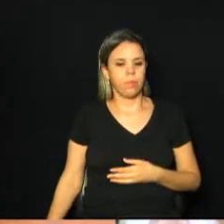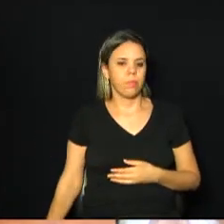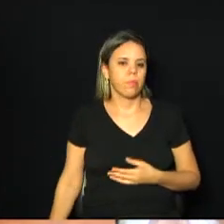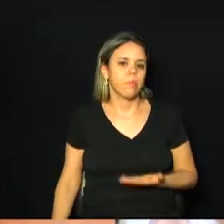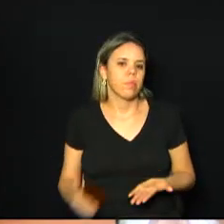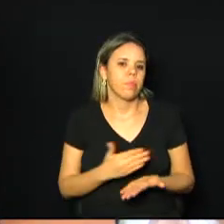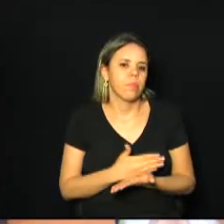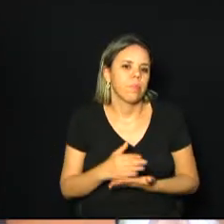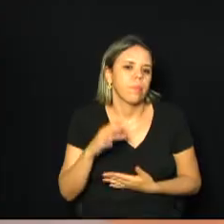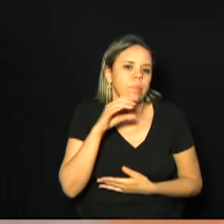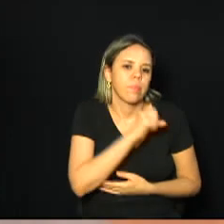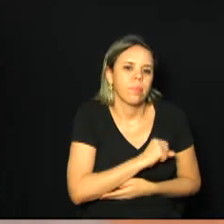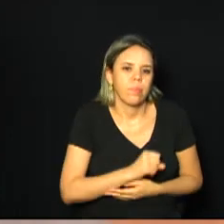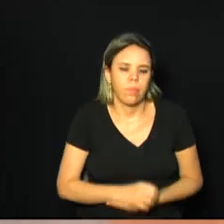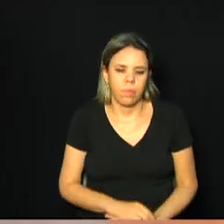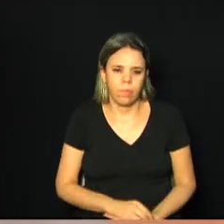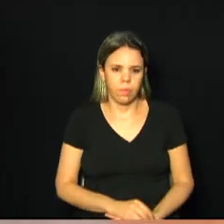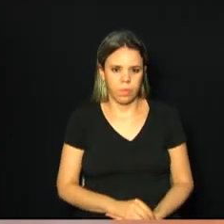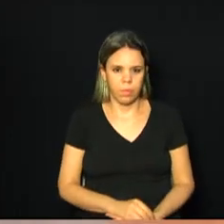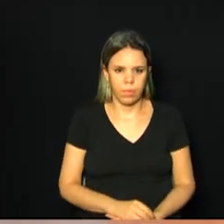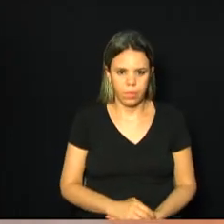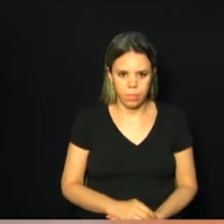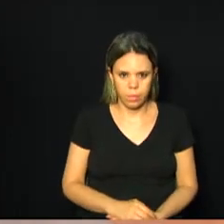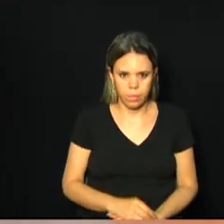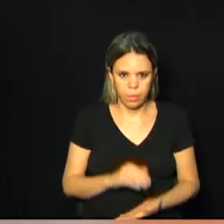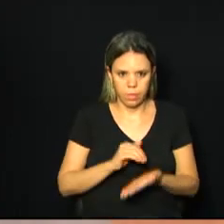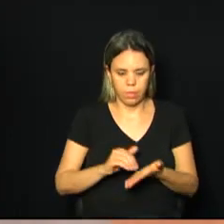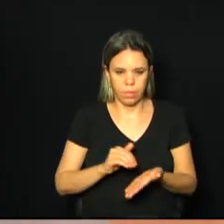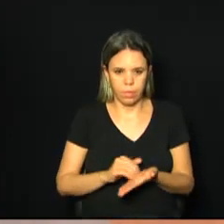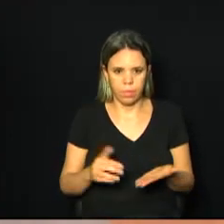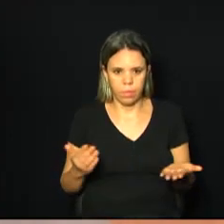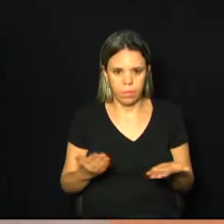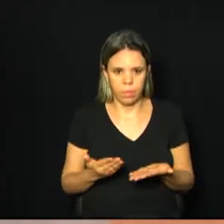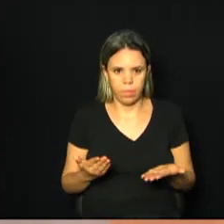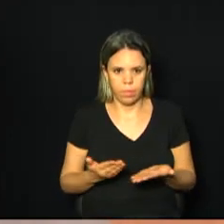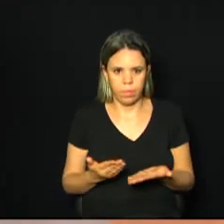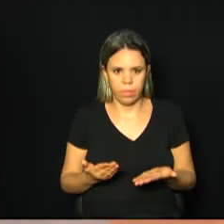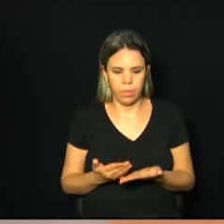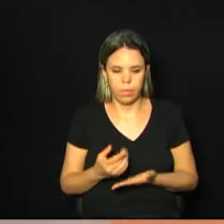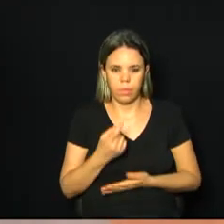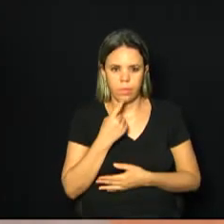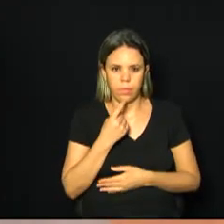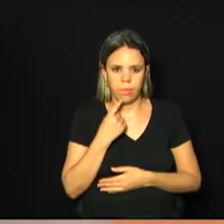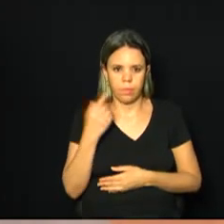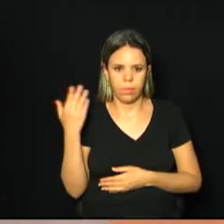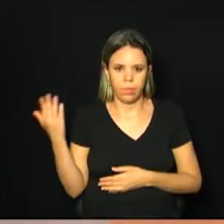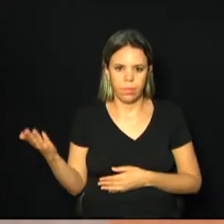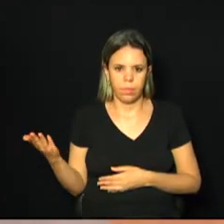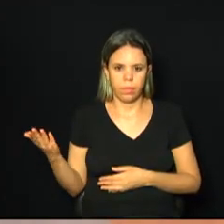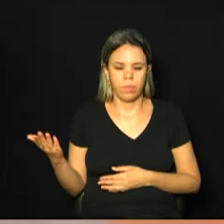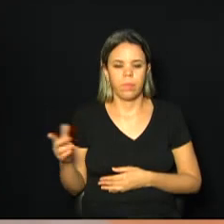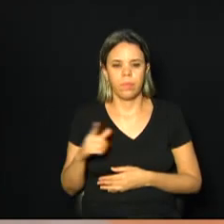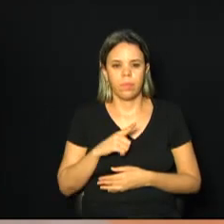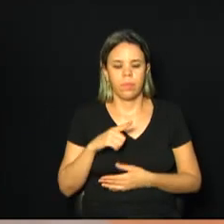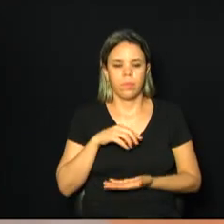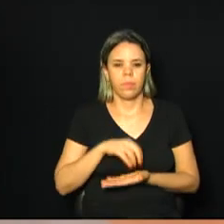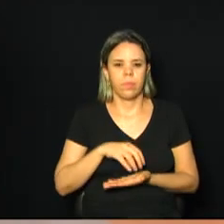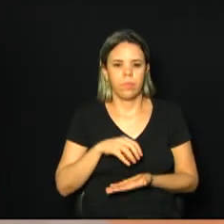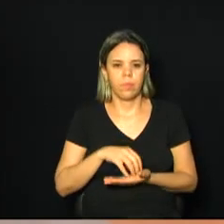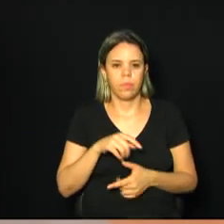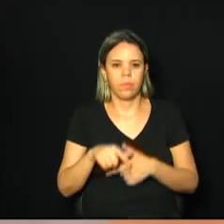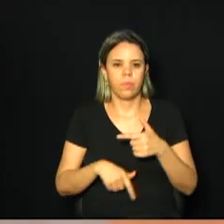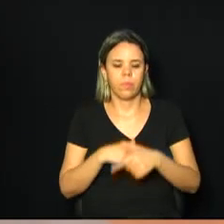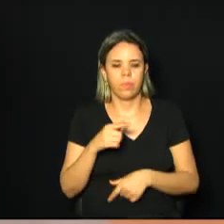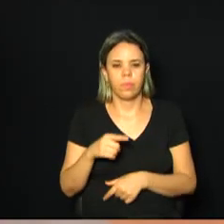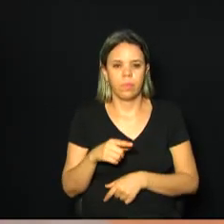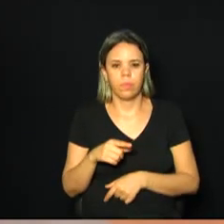iniciação bem rápida. Nosso escritório hoje está em Campinas, mas hoje nós temos unidades operando lá em